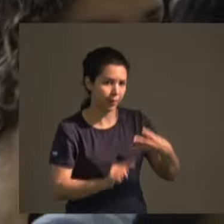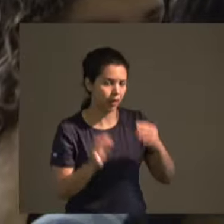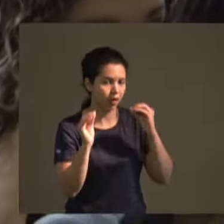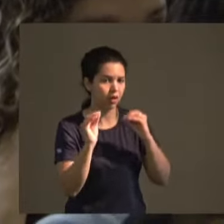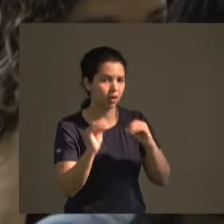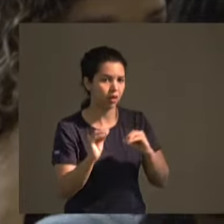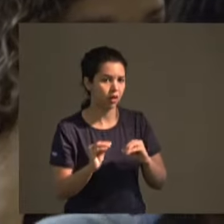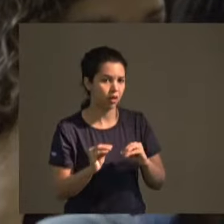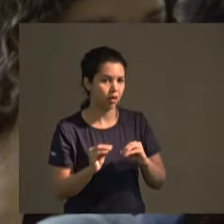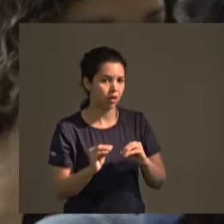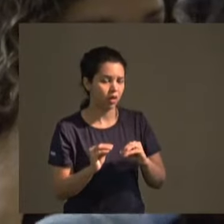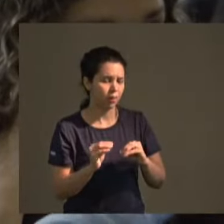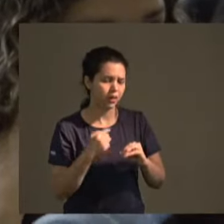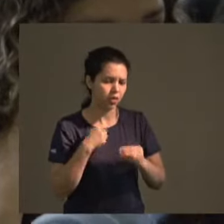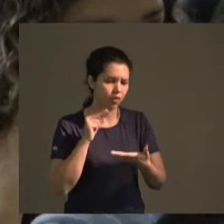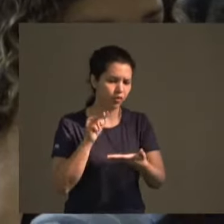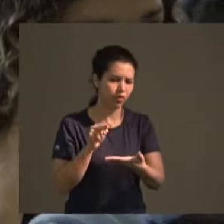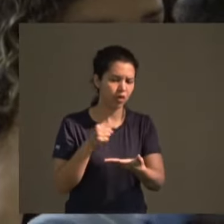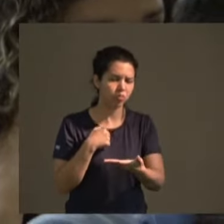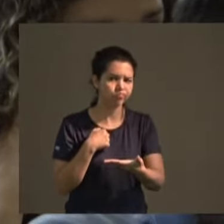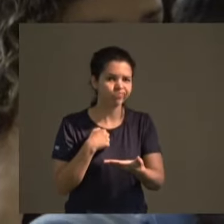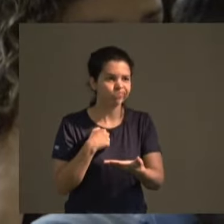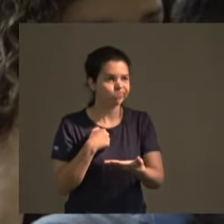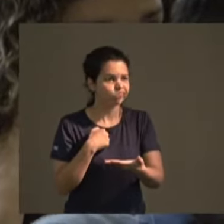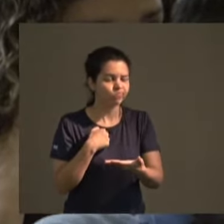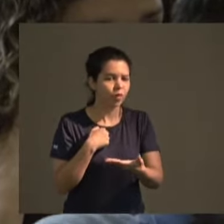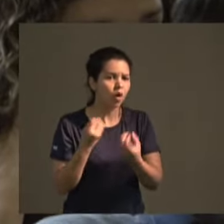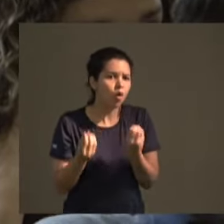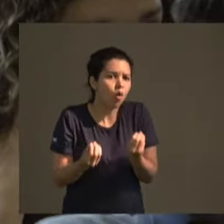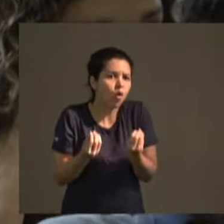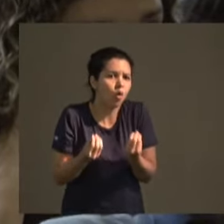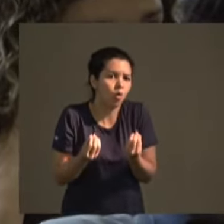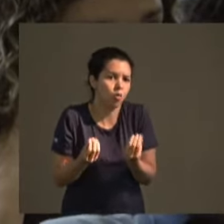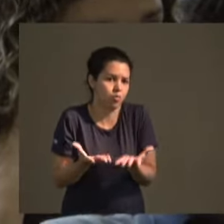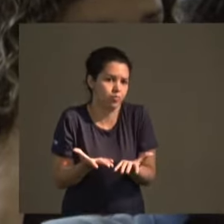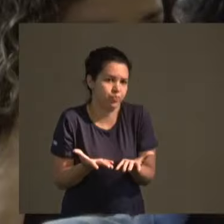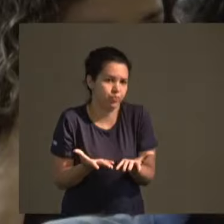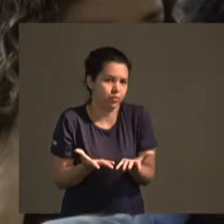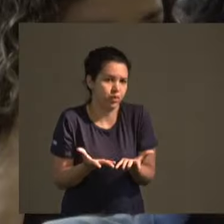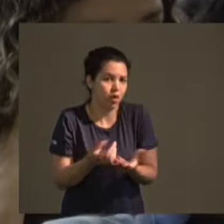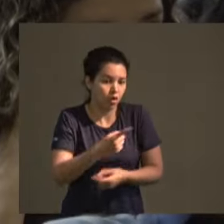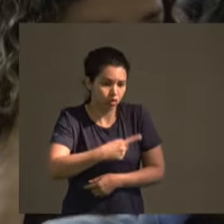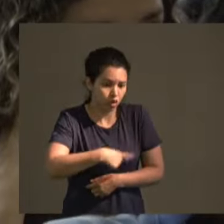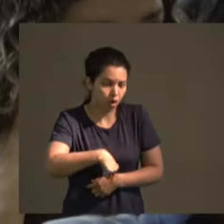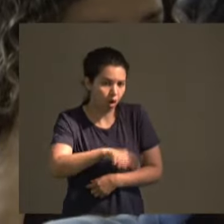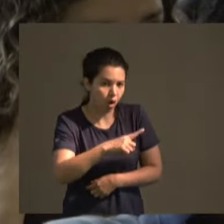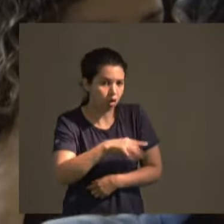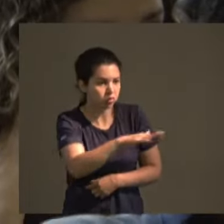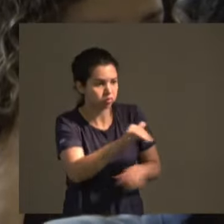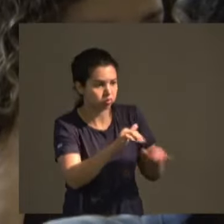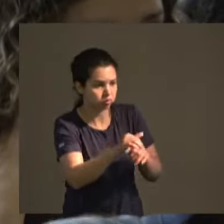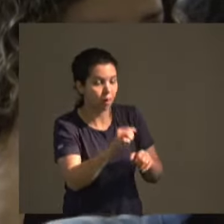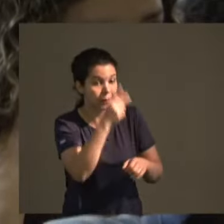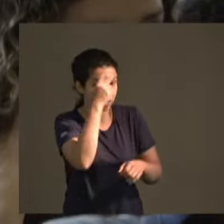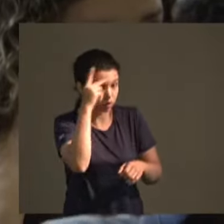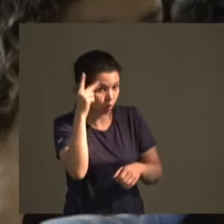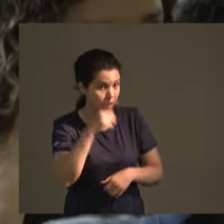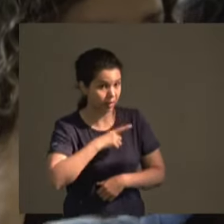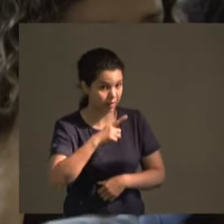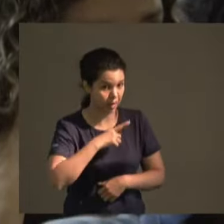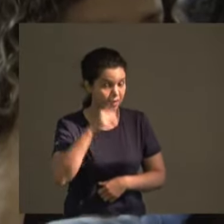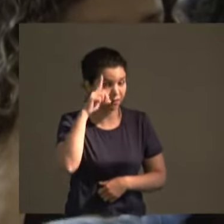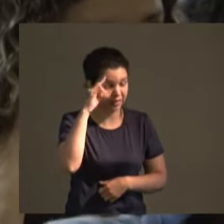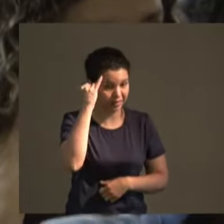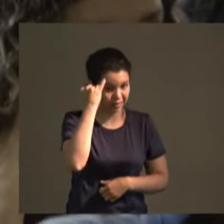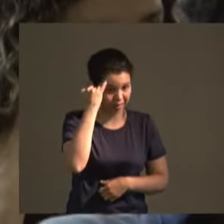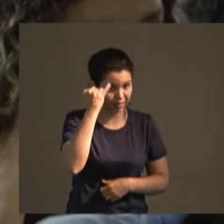pergunto, como isso? Como? Assim, a nossa clientela são pessoas com deficiência intelectual e